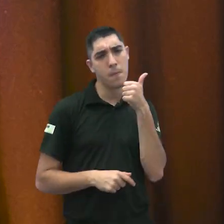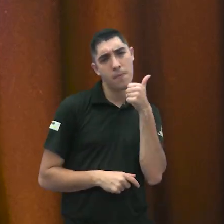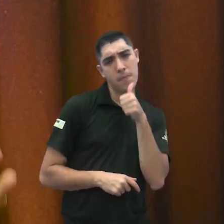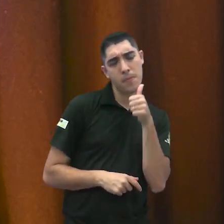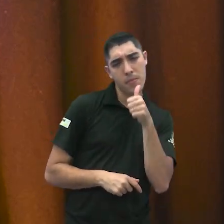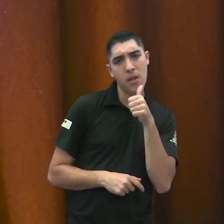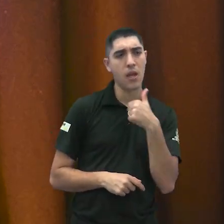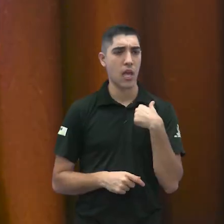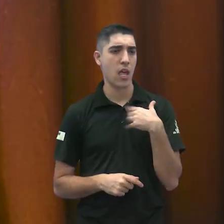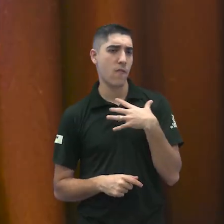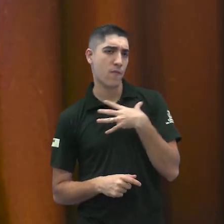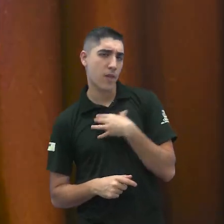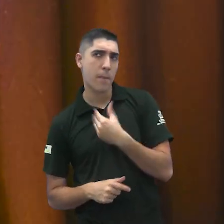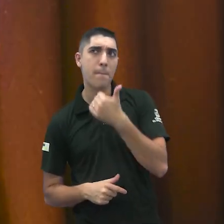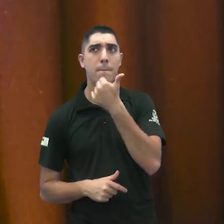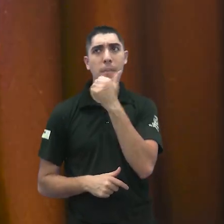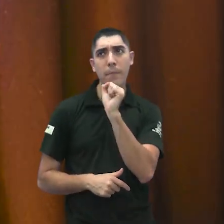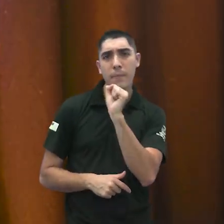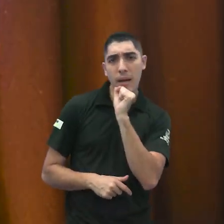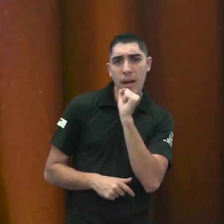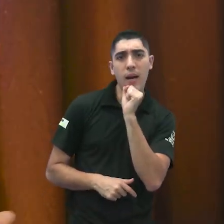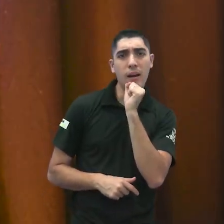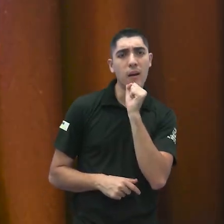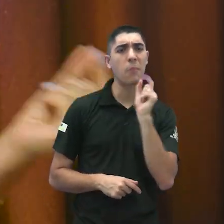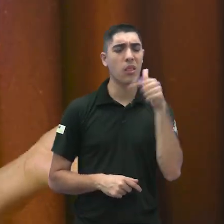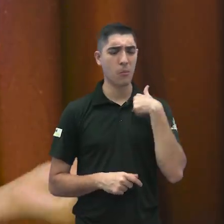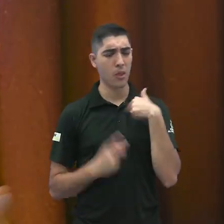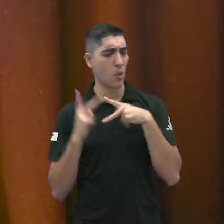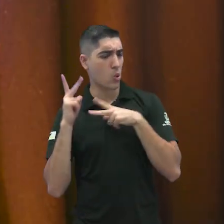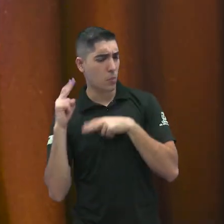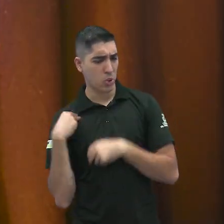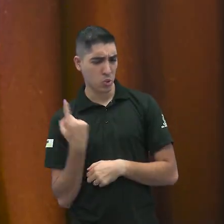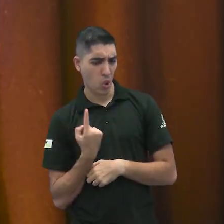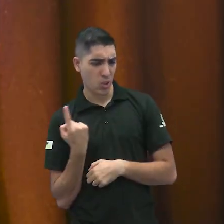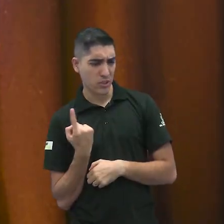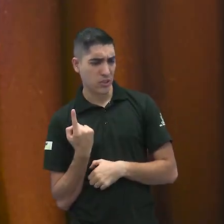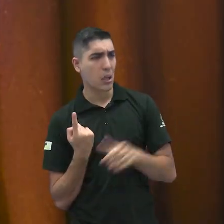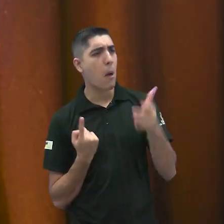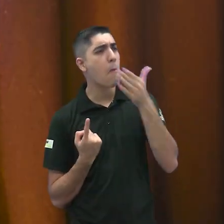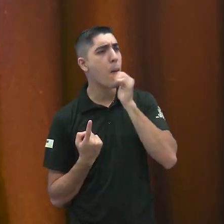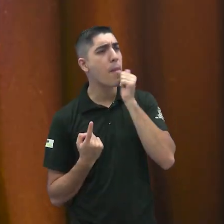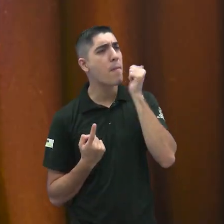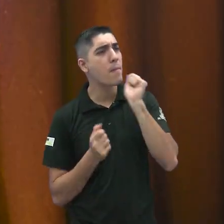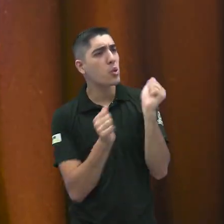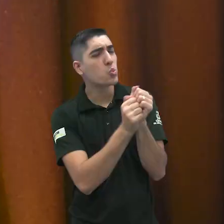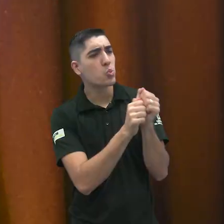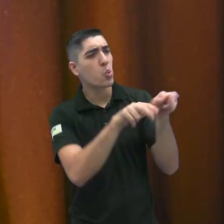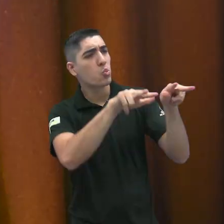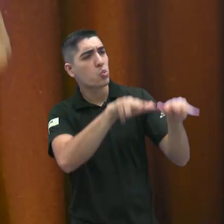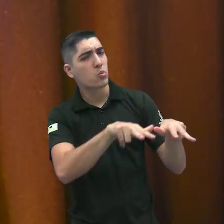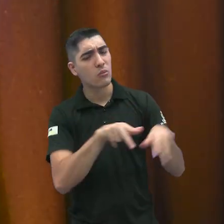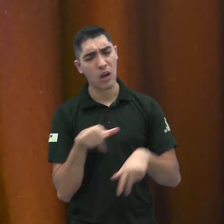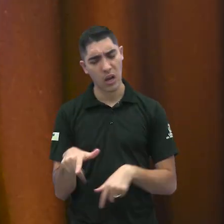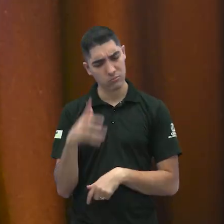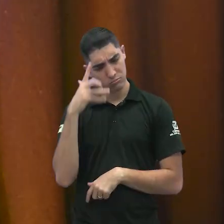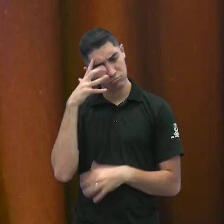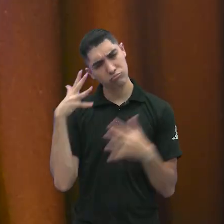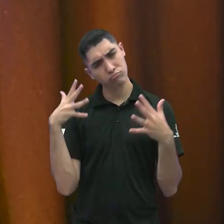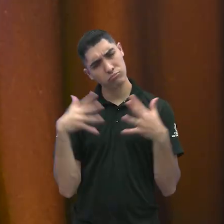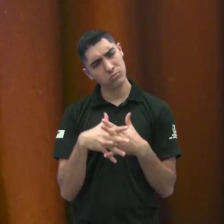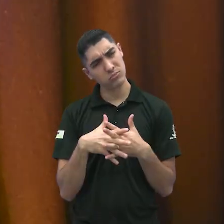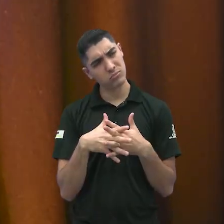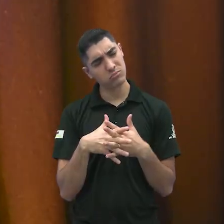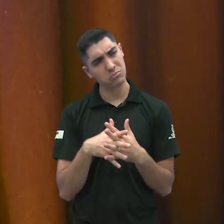eu sou o filhinho ali da mamãe, só que depois eu vou dormir sozinha, o papai está com a mamãe e eu não tenho um par ali. E aí fica essa confusão na cabeça, ela não